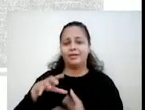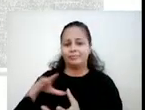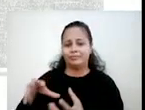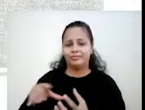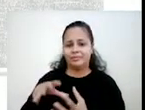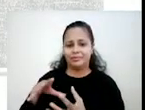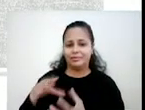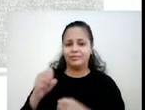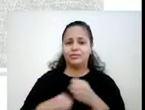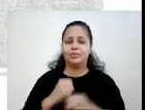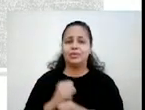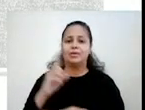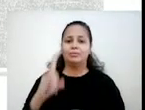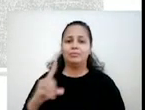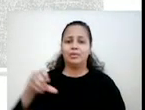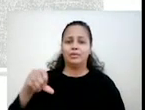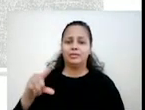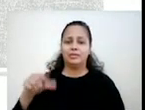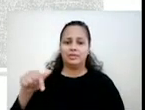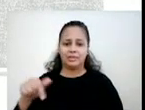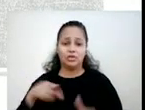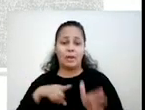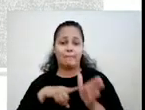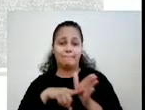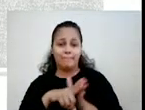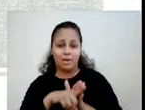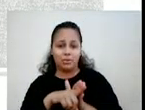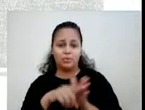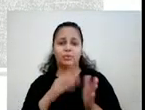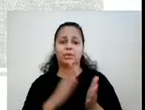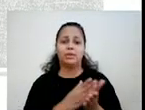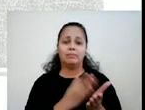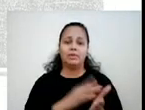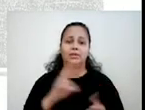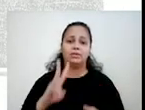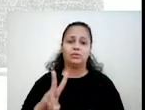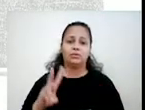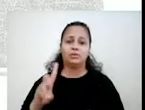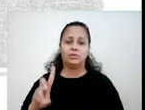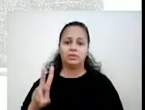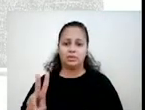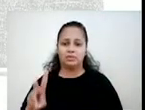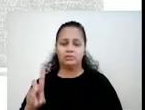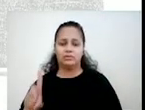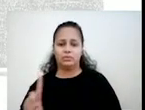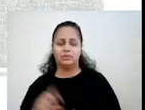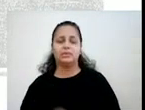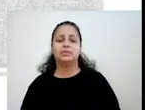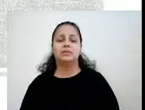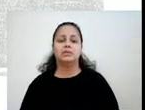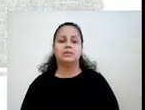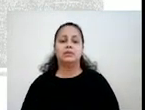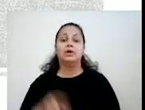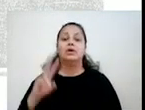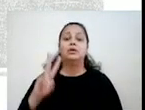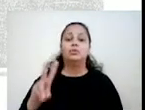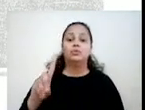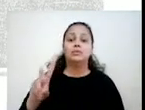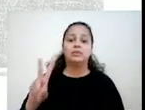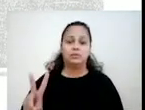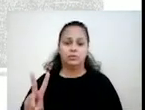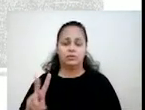de 1917 e uma pergunta, né, da página 212. De quem era a República